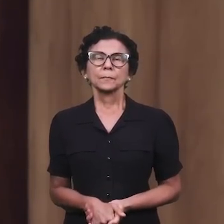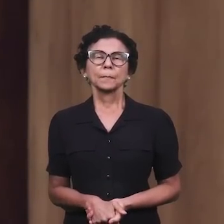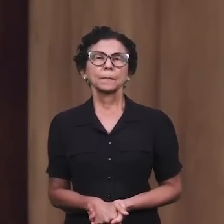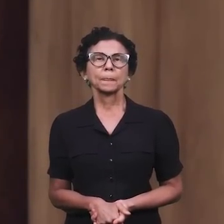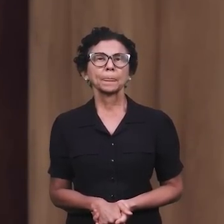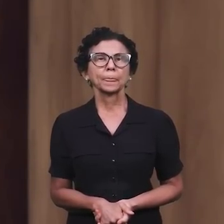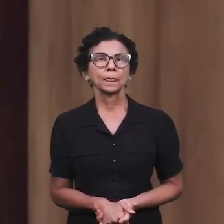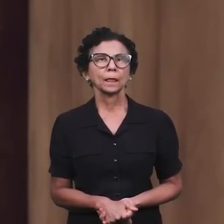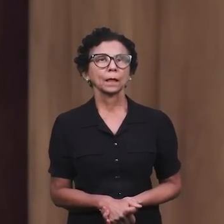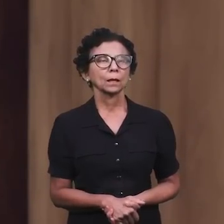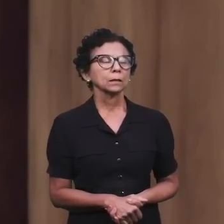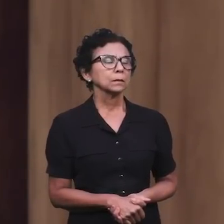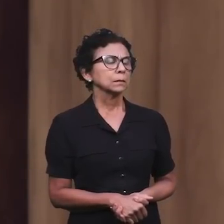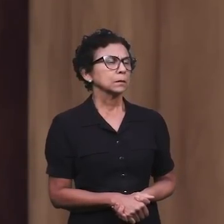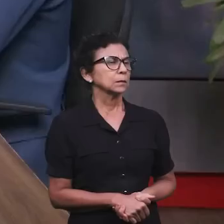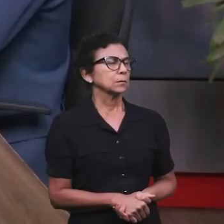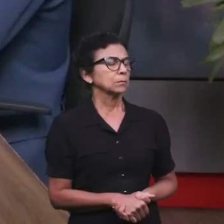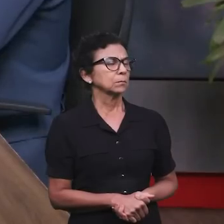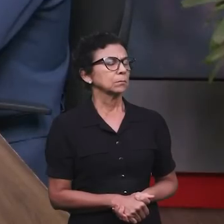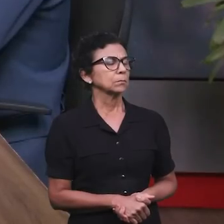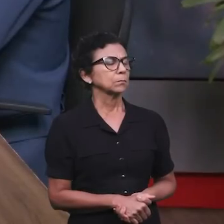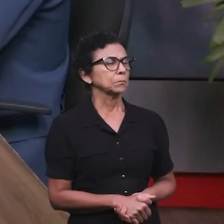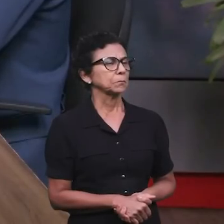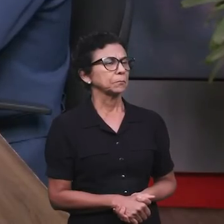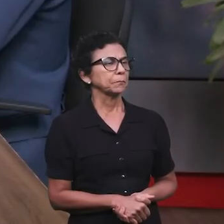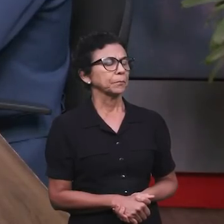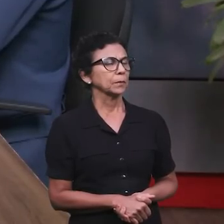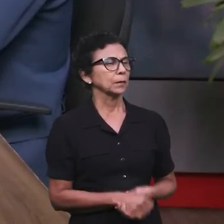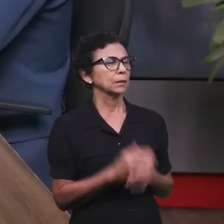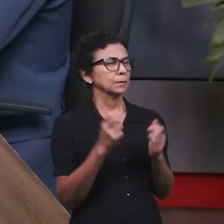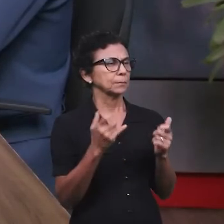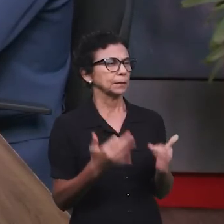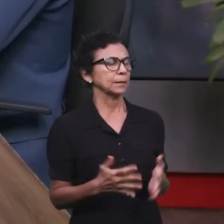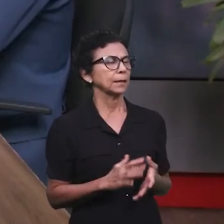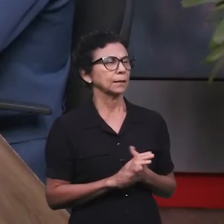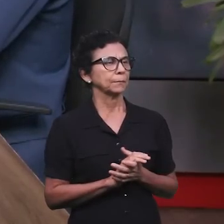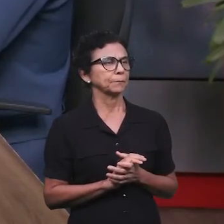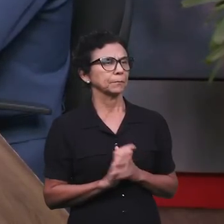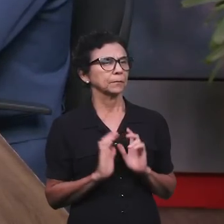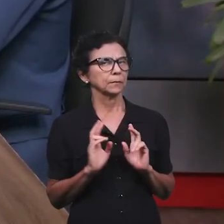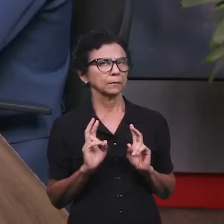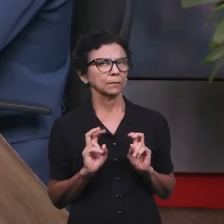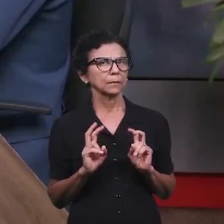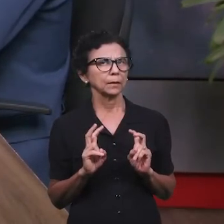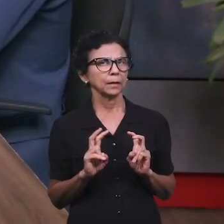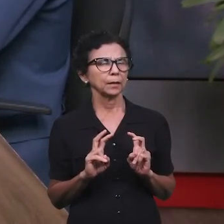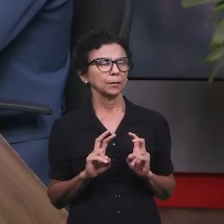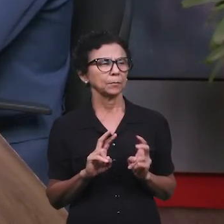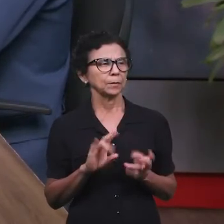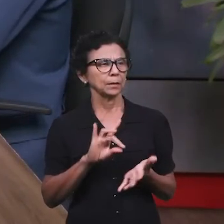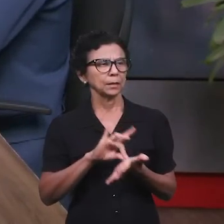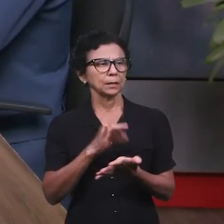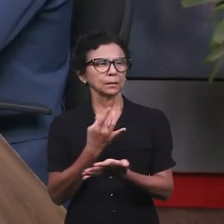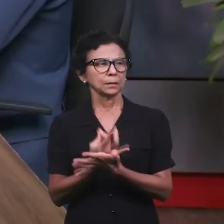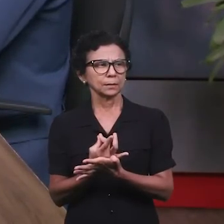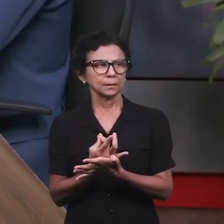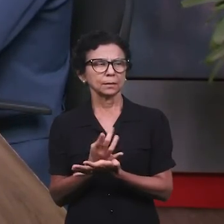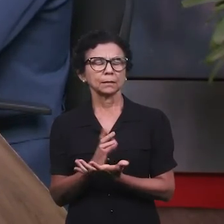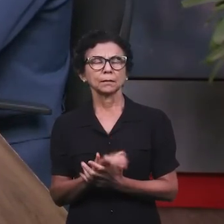Pastor Walter, contextualização sobre esse tema para nós, sobre a heresia.